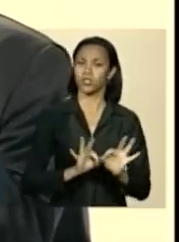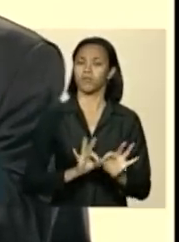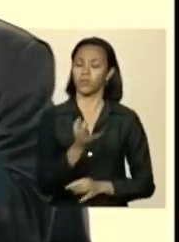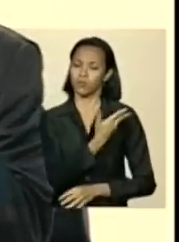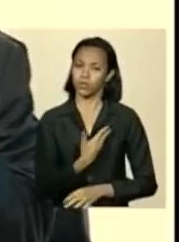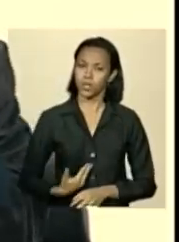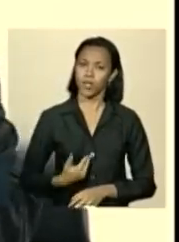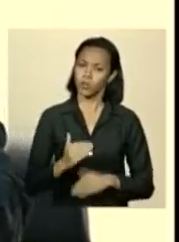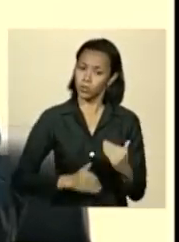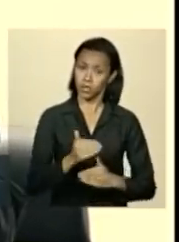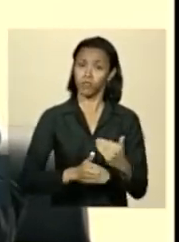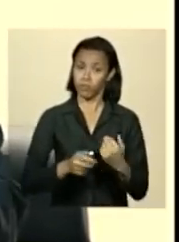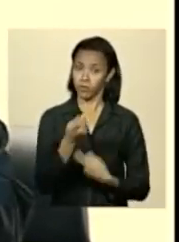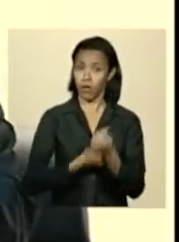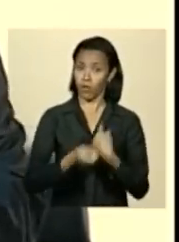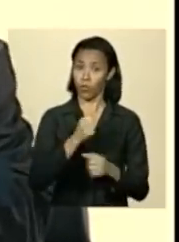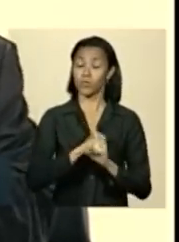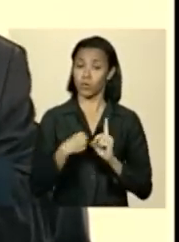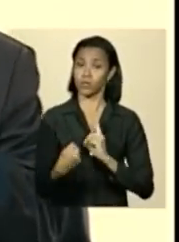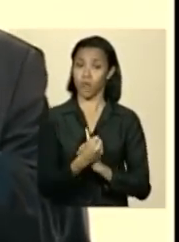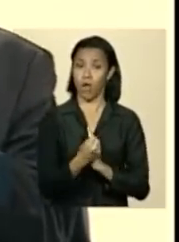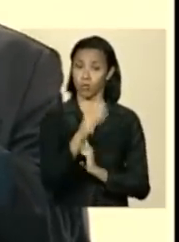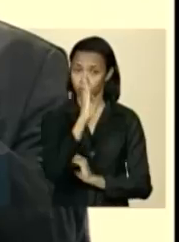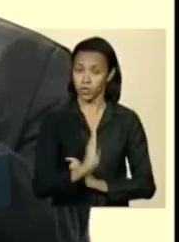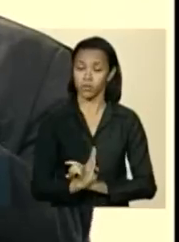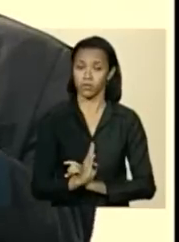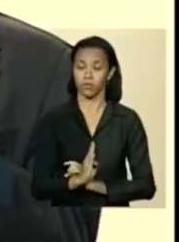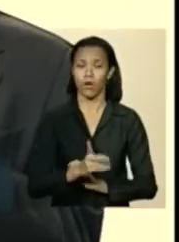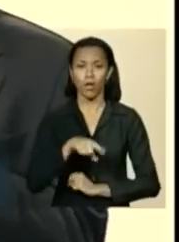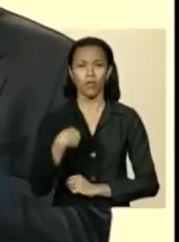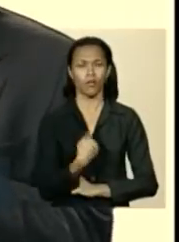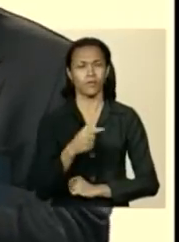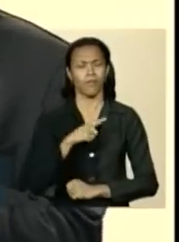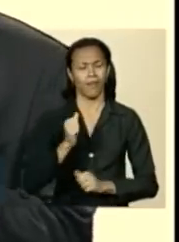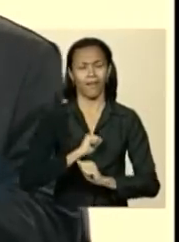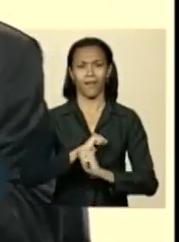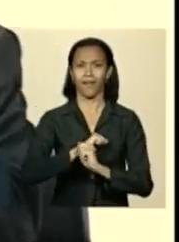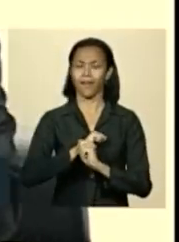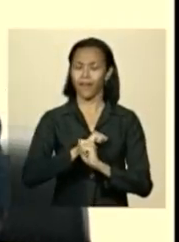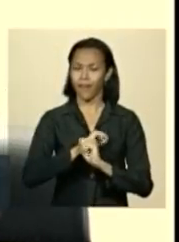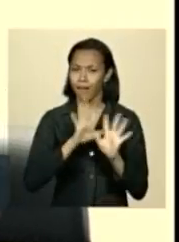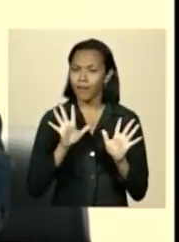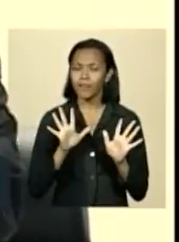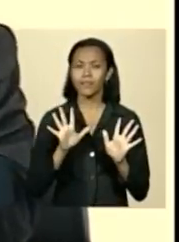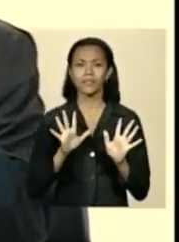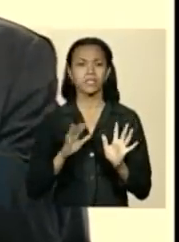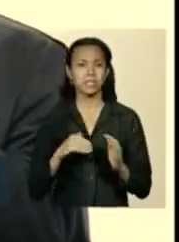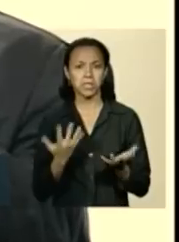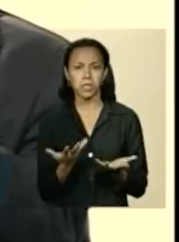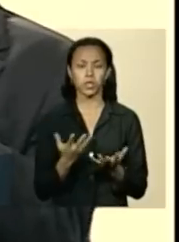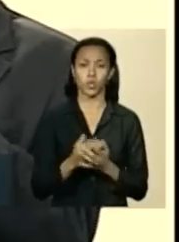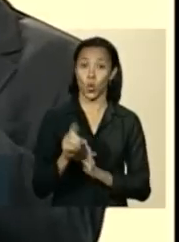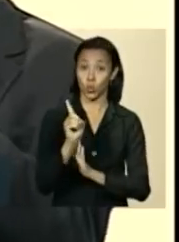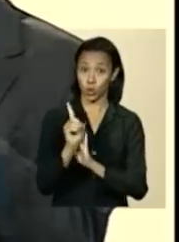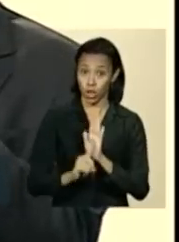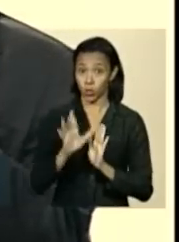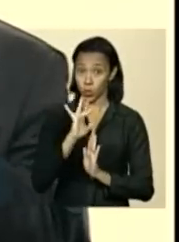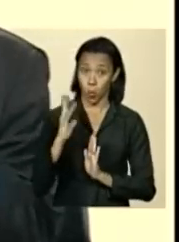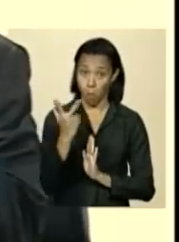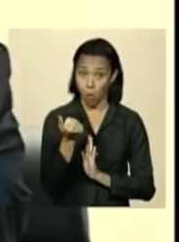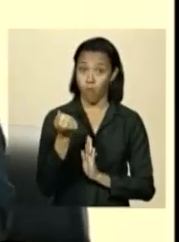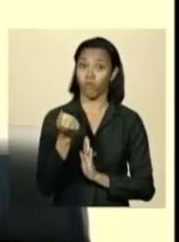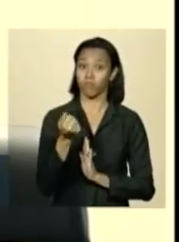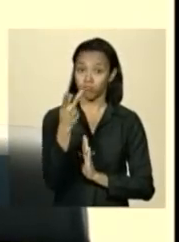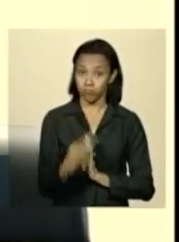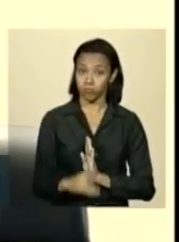desenvolvimento econômico social do país nós temos clareza que seja no que diz respeito aos direitos do povo brasileiro em